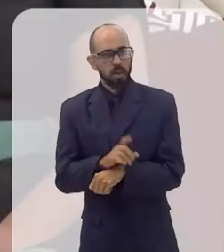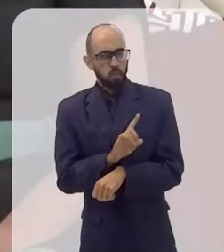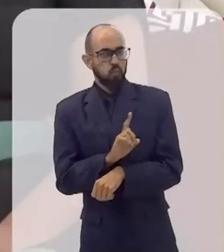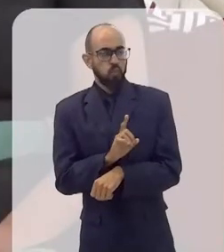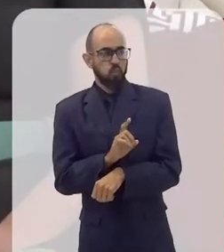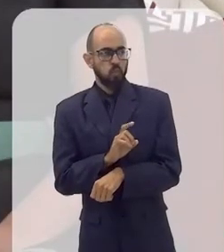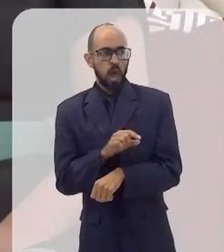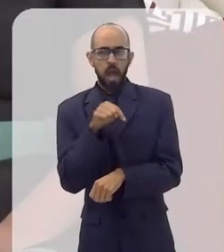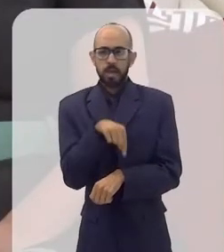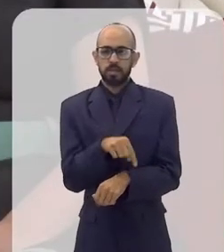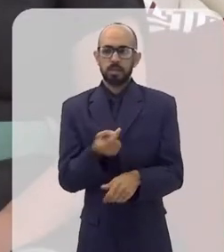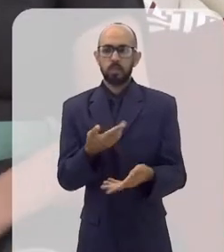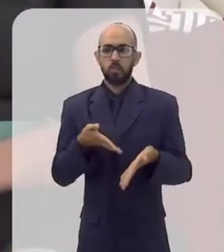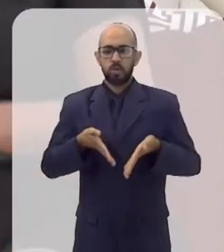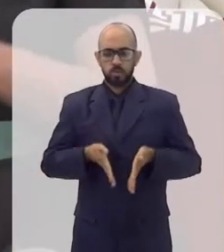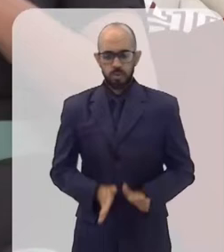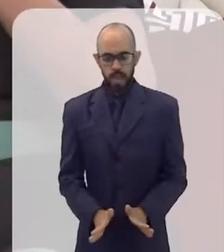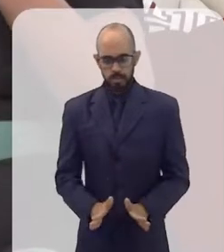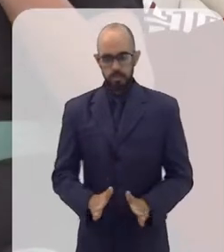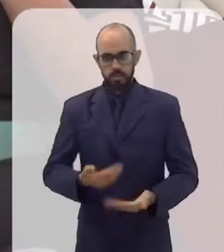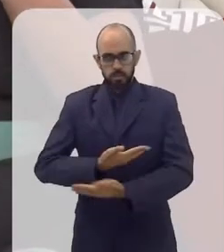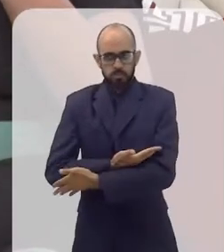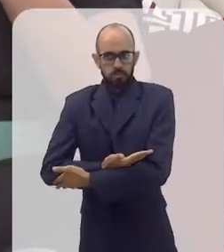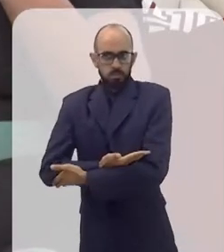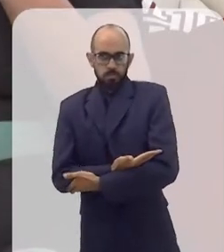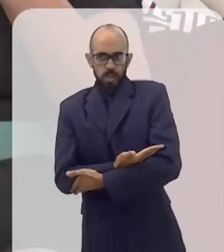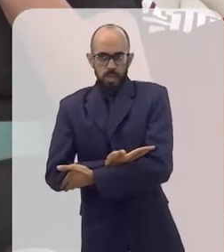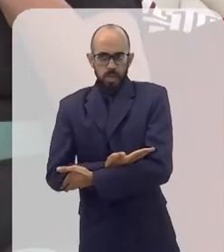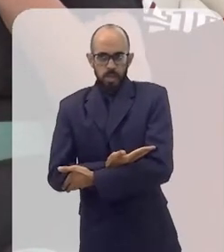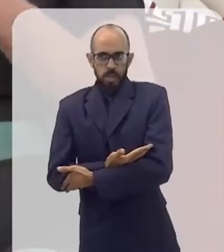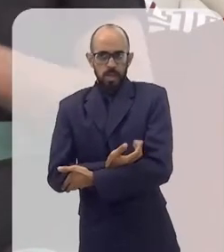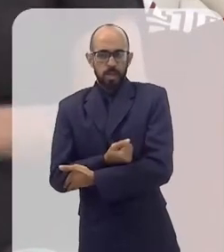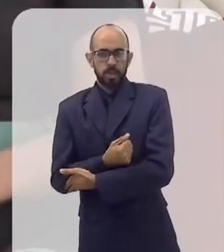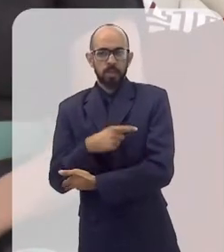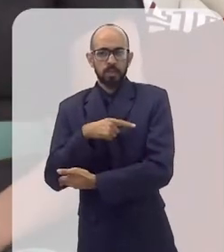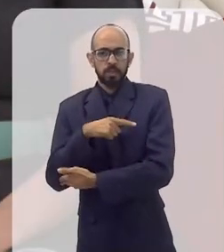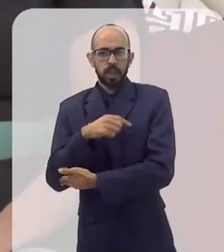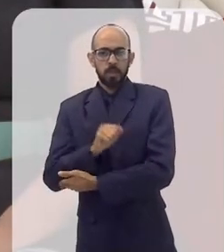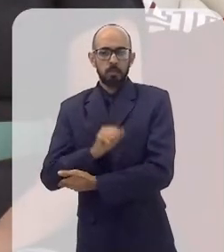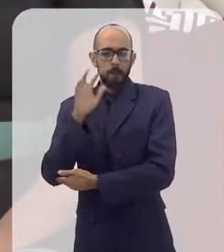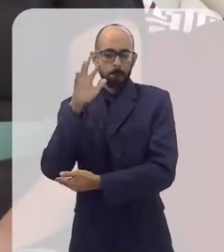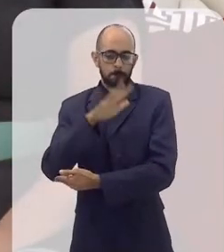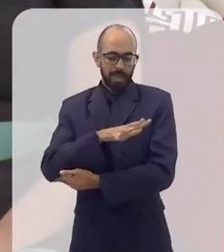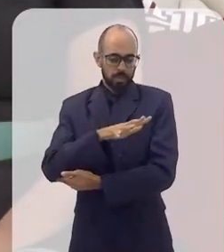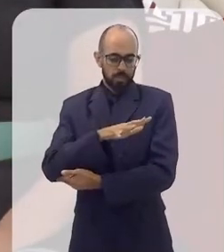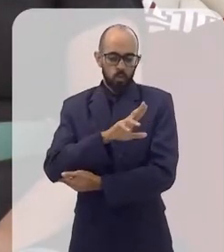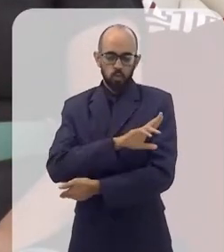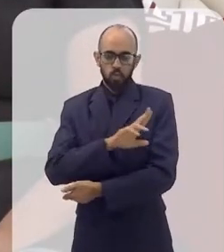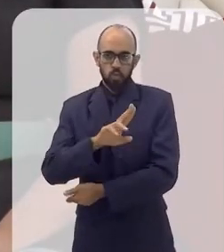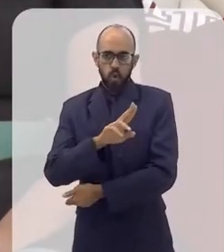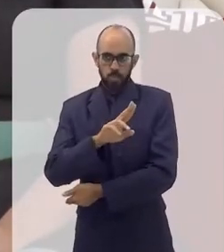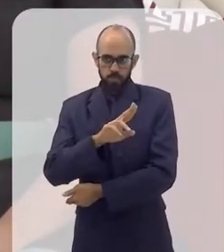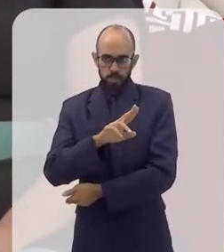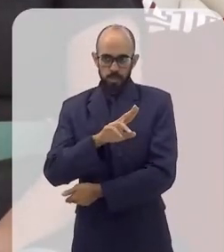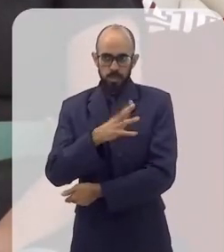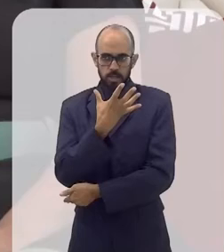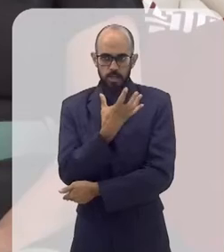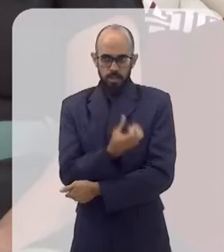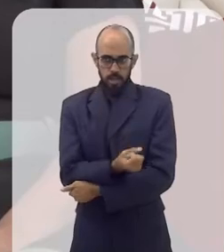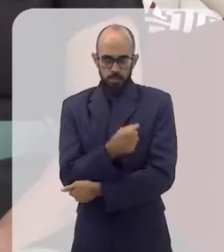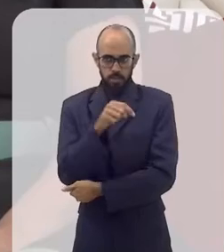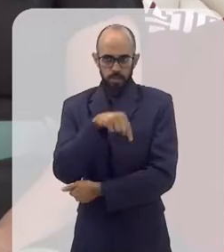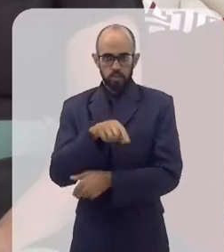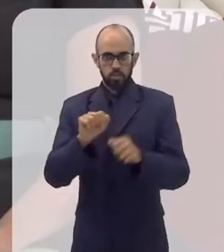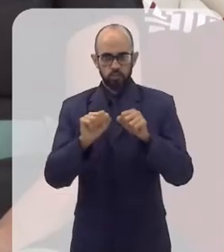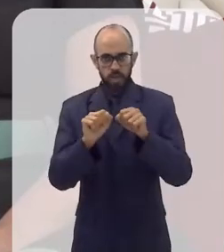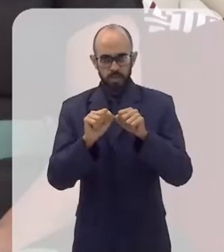Então, aqui na igreja, quando as crianças nascem, logo após elas recebem uma bênção e um nome. É uma ordenança que